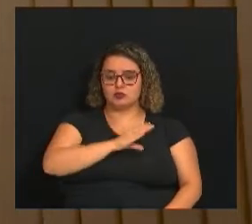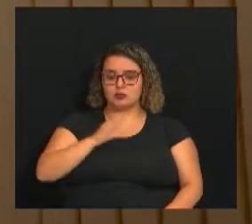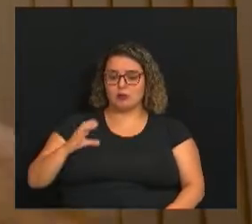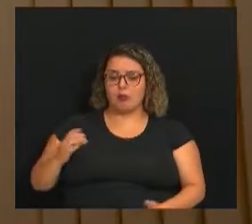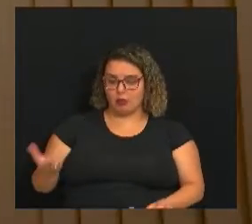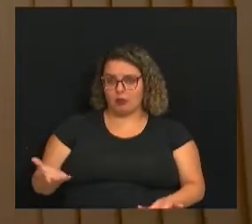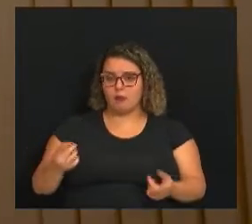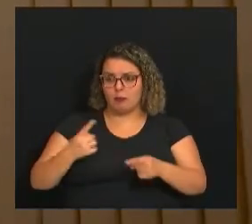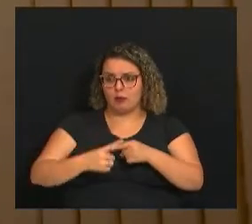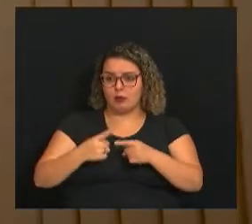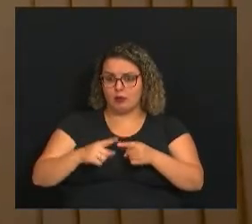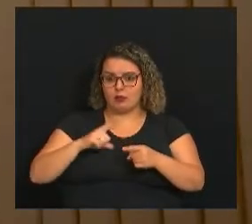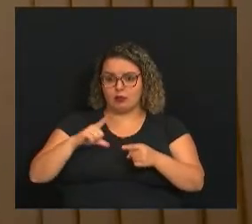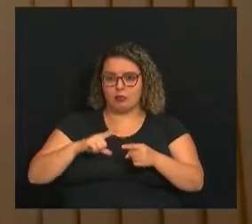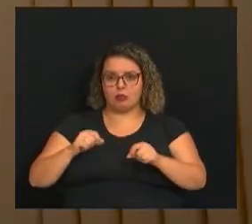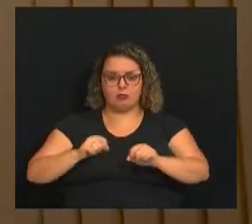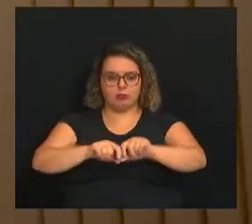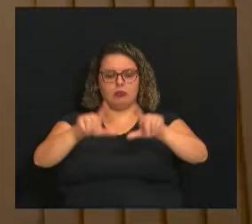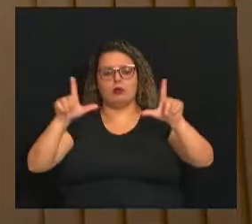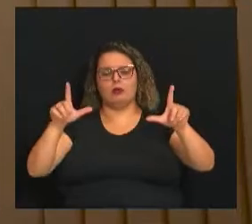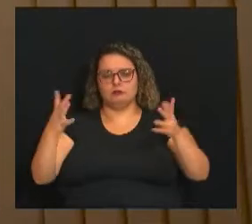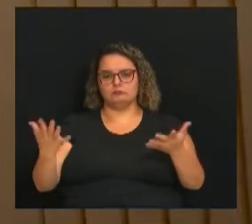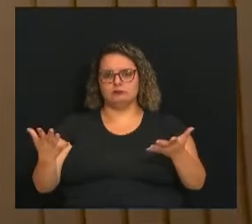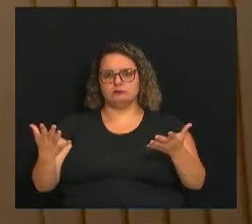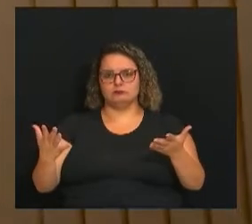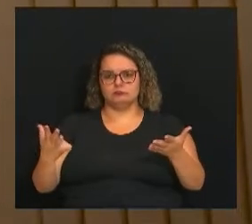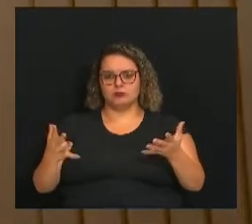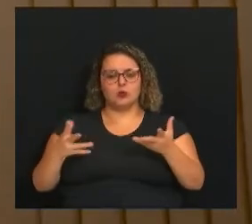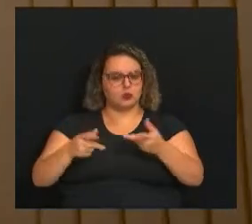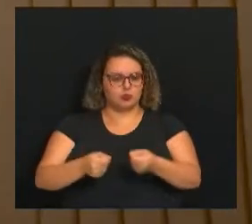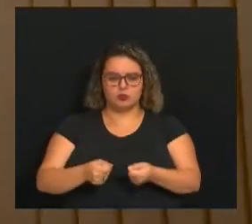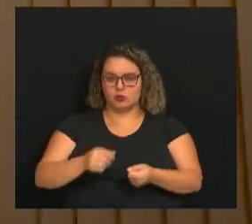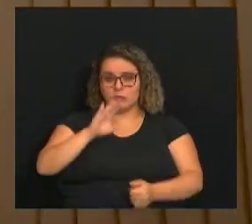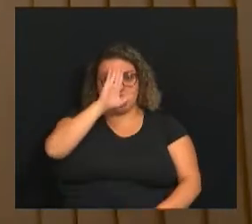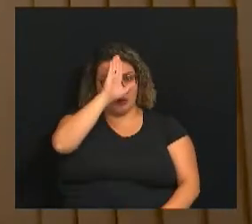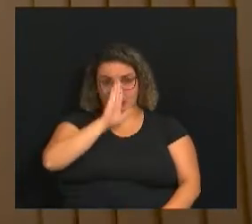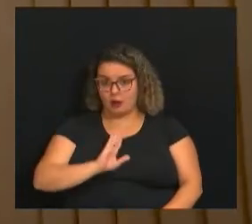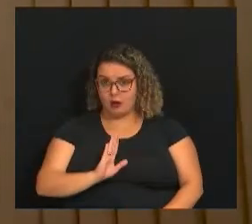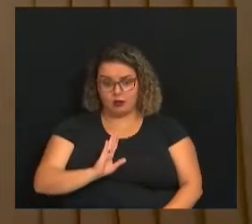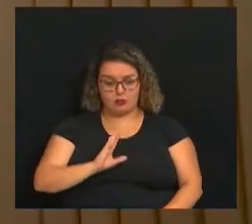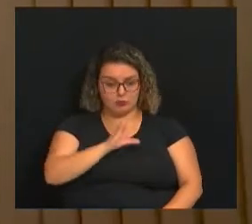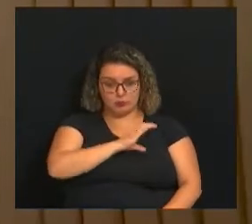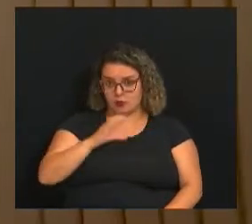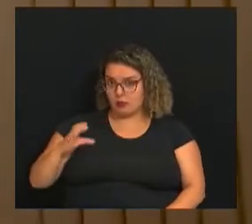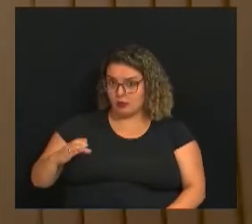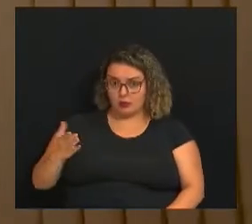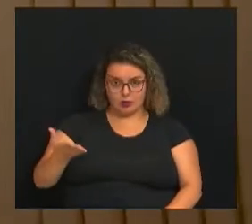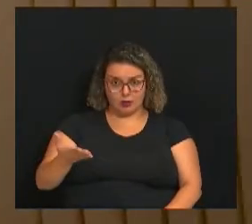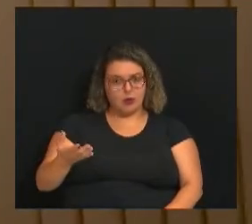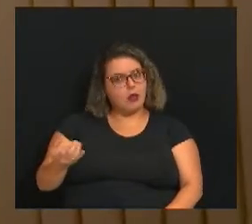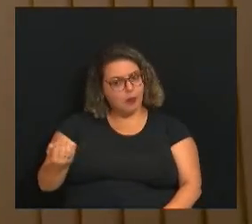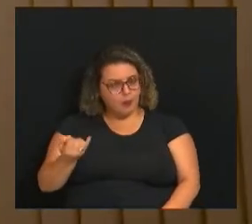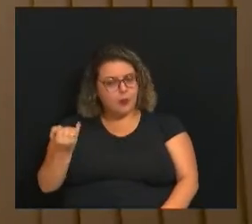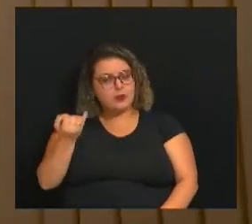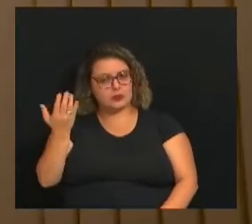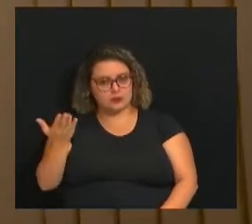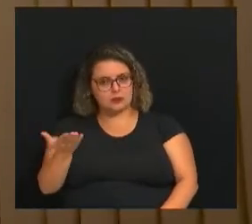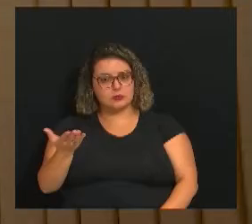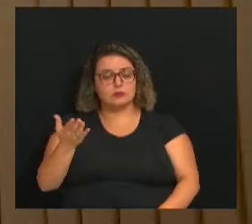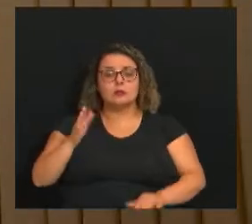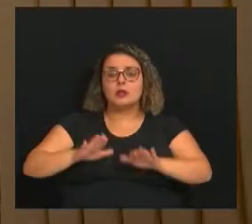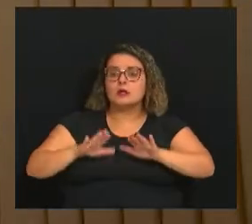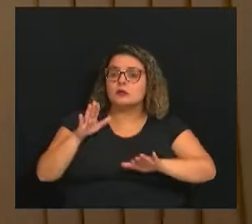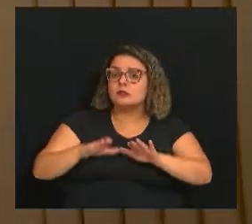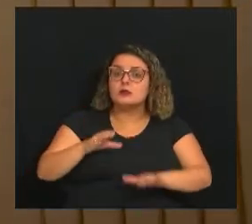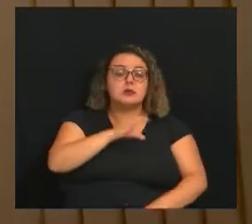esse caderno e esse cartaz daquilo que é gratuito para o cliente, é muito importante, porque muitas vezes o